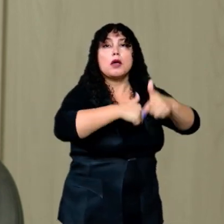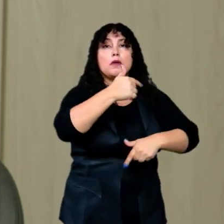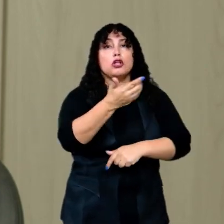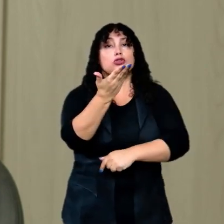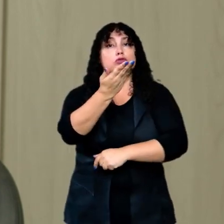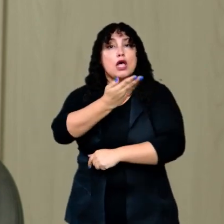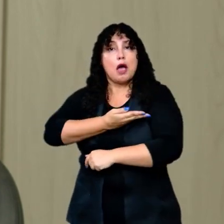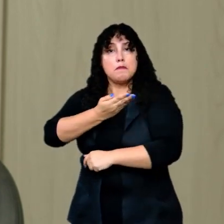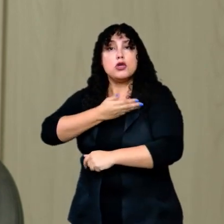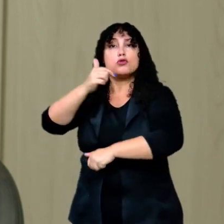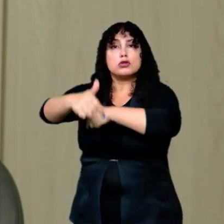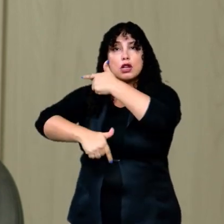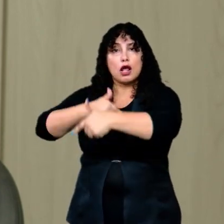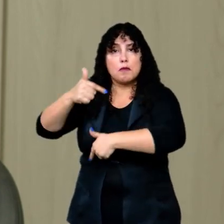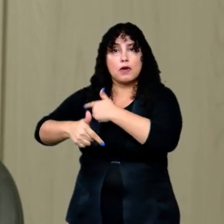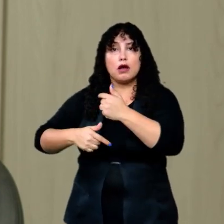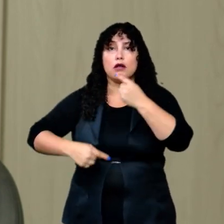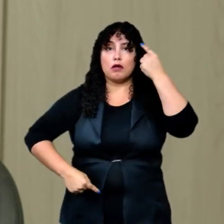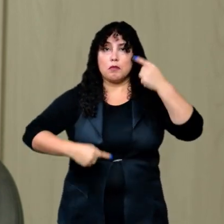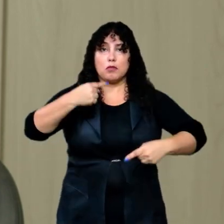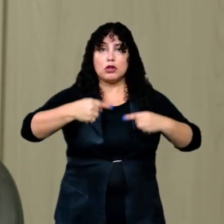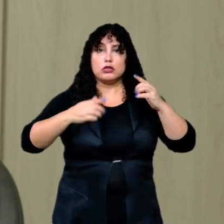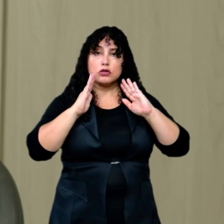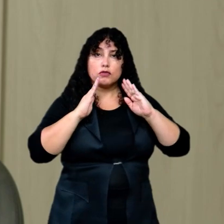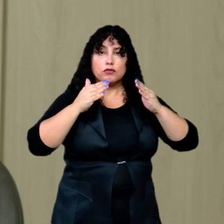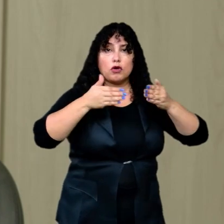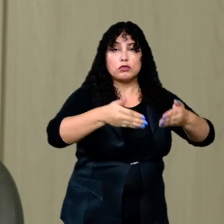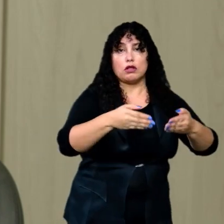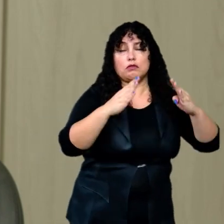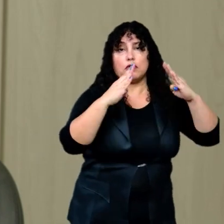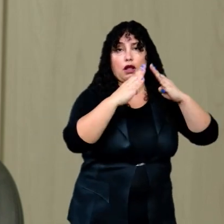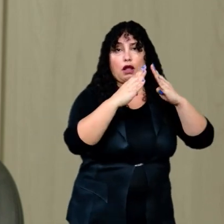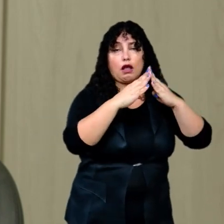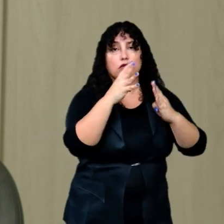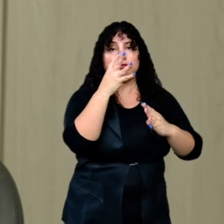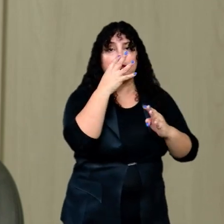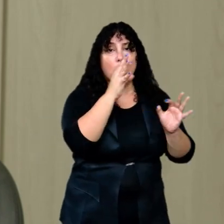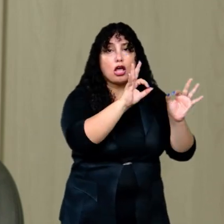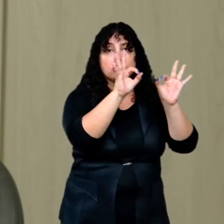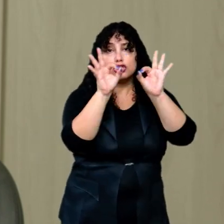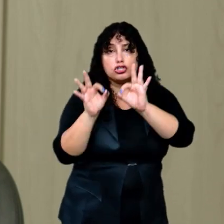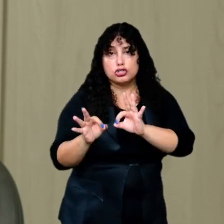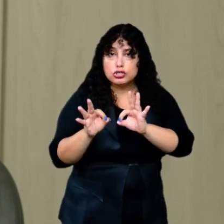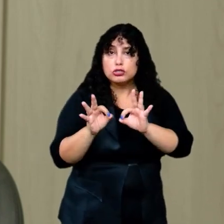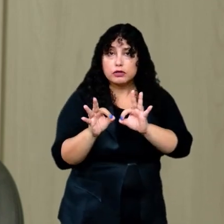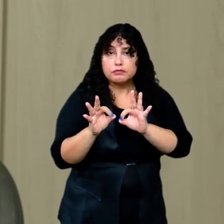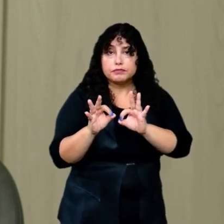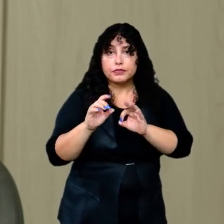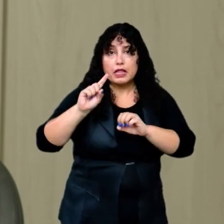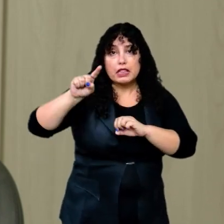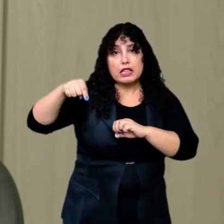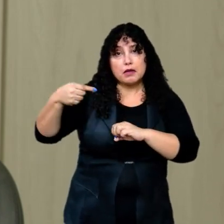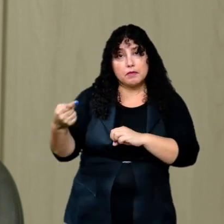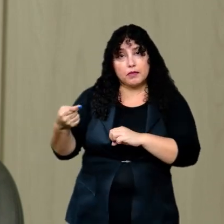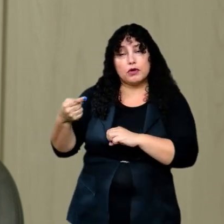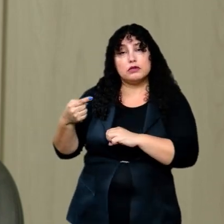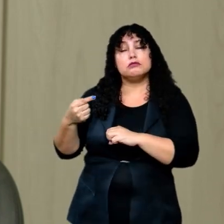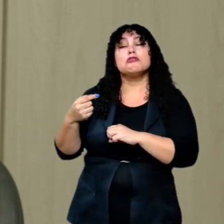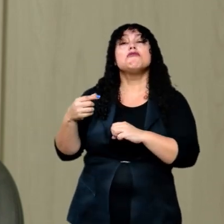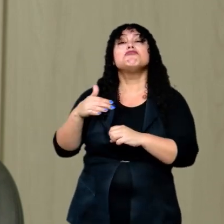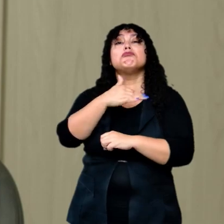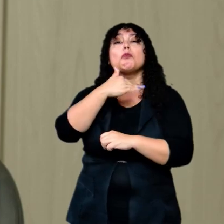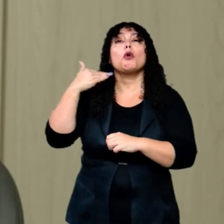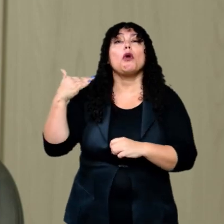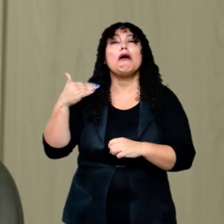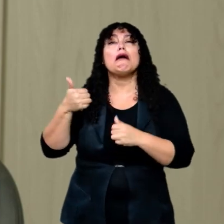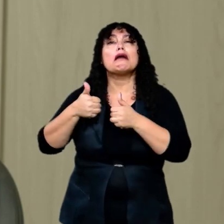de trabalho, uma política voltada para a moradia assistida. Né? Depois que eu me for, quem vai